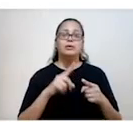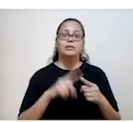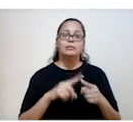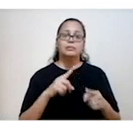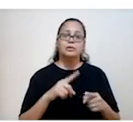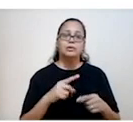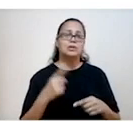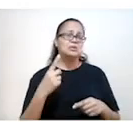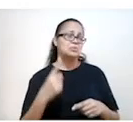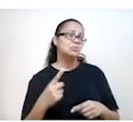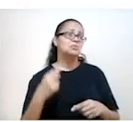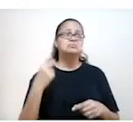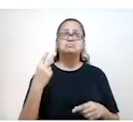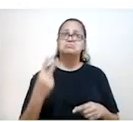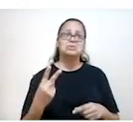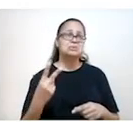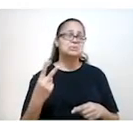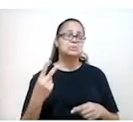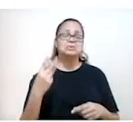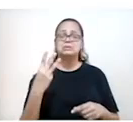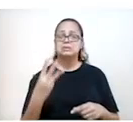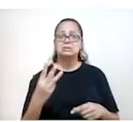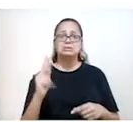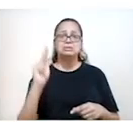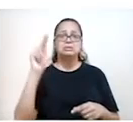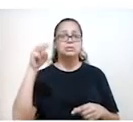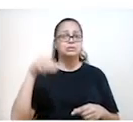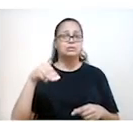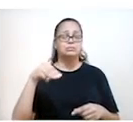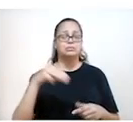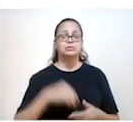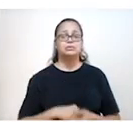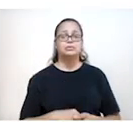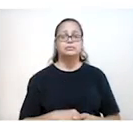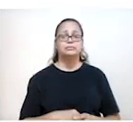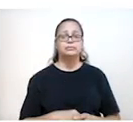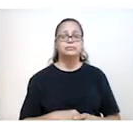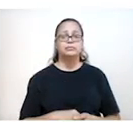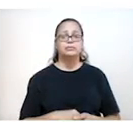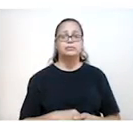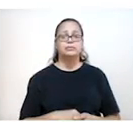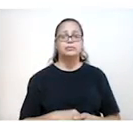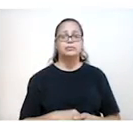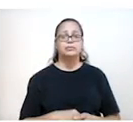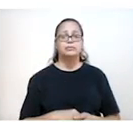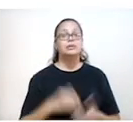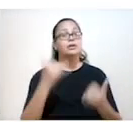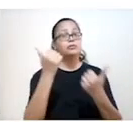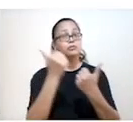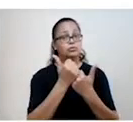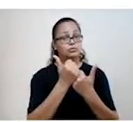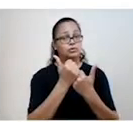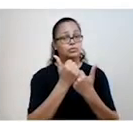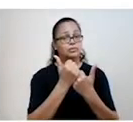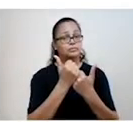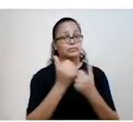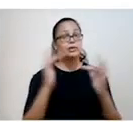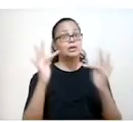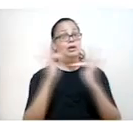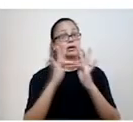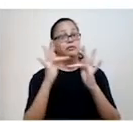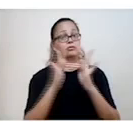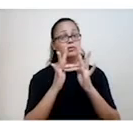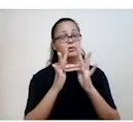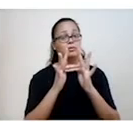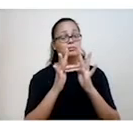ser 1 km, pode ser 2 km, pode ser 3 e assim por diante. Então aqui no lugar do 7 é K. Então a fórmula vai ser essa.